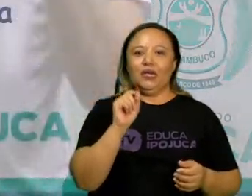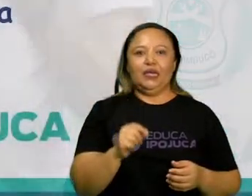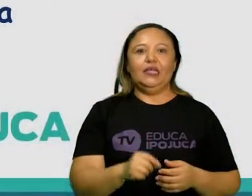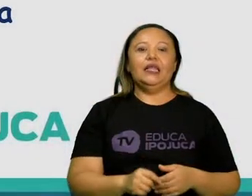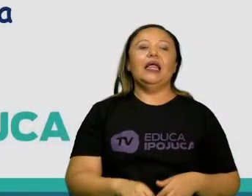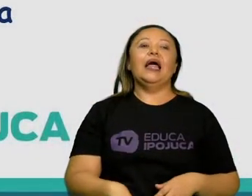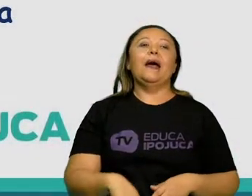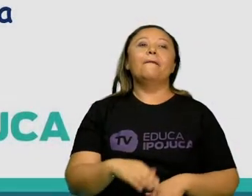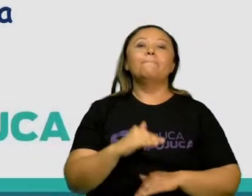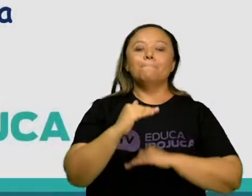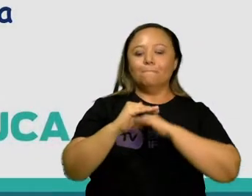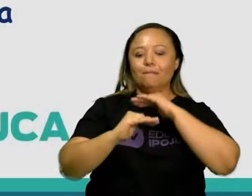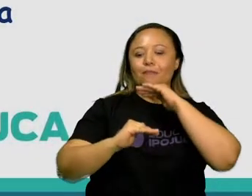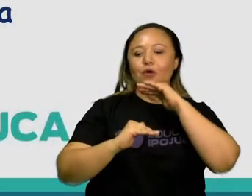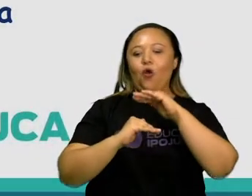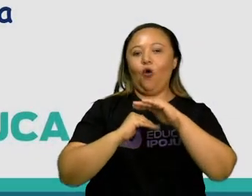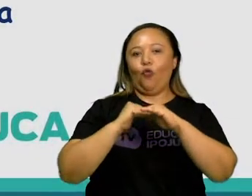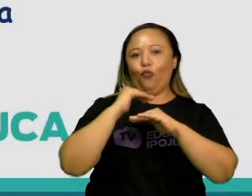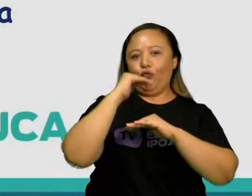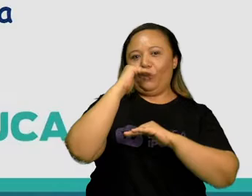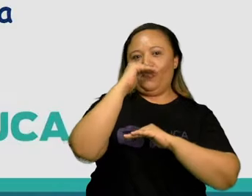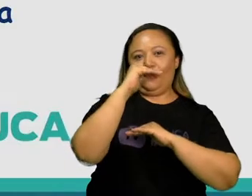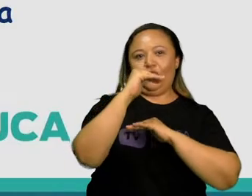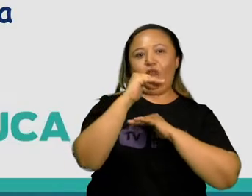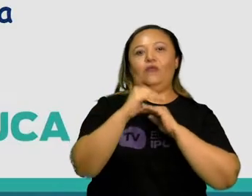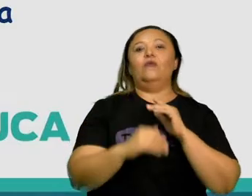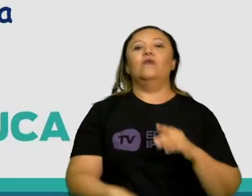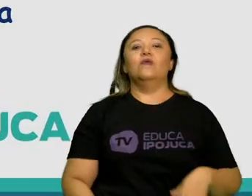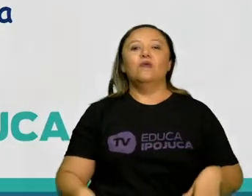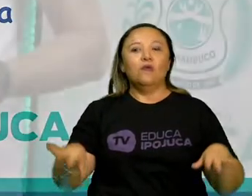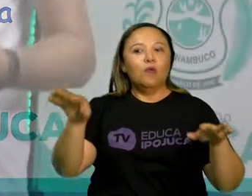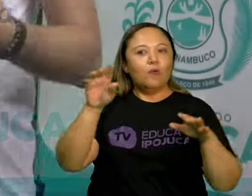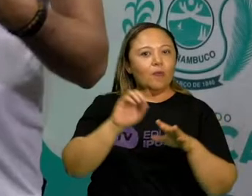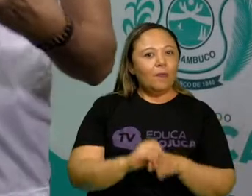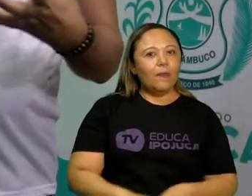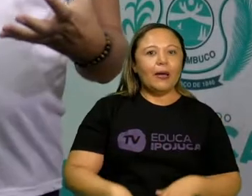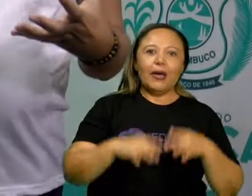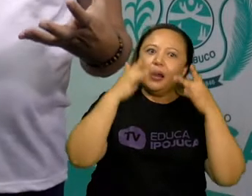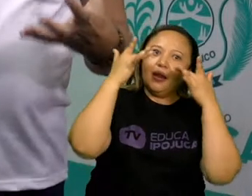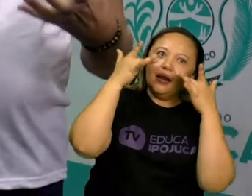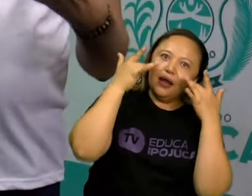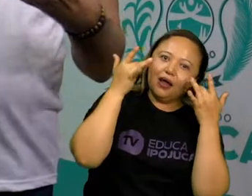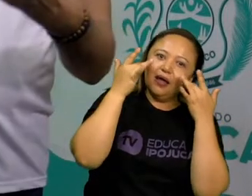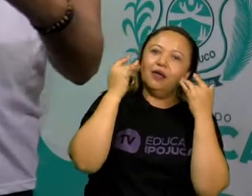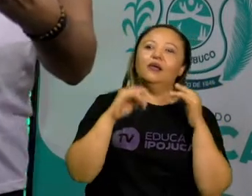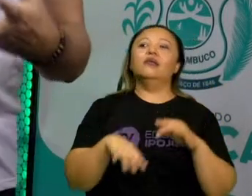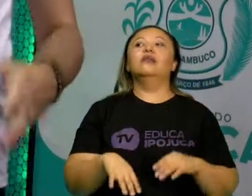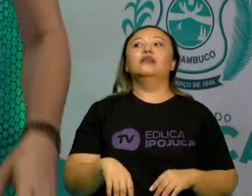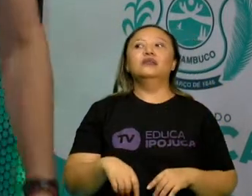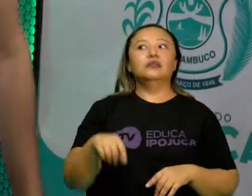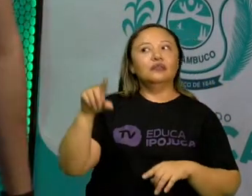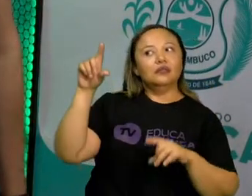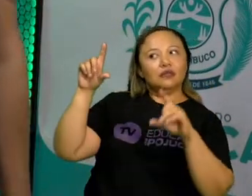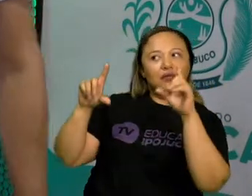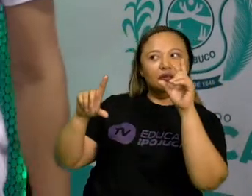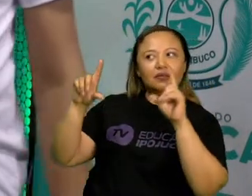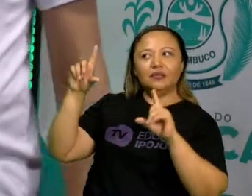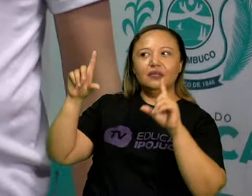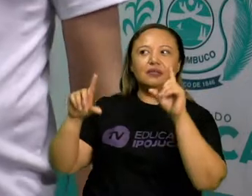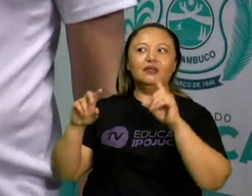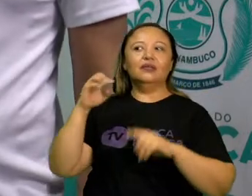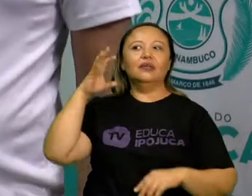produção para áudio visual e quer falar como é que a gente produz um produto para o audiovisual